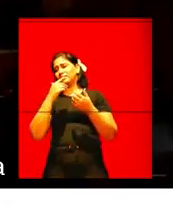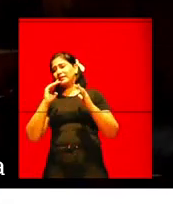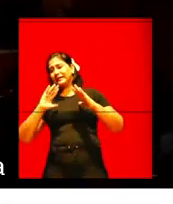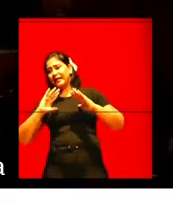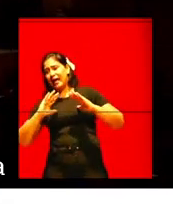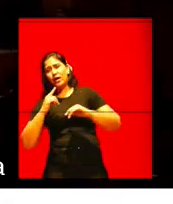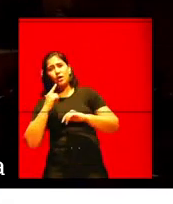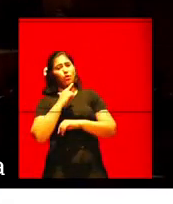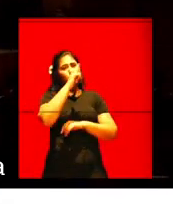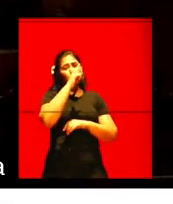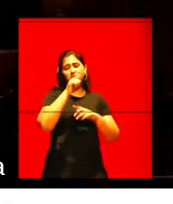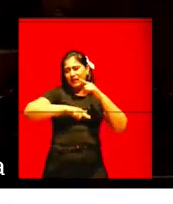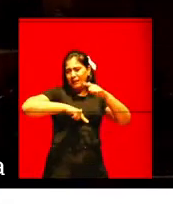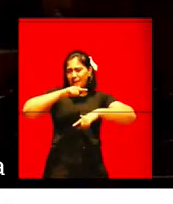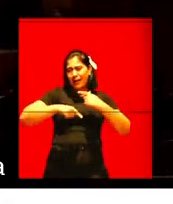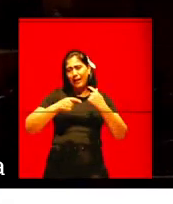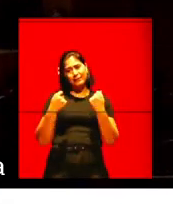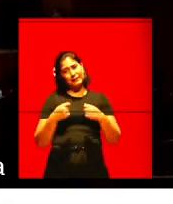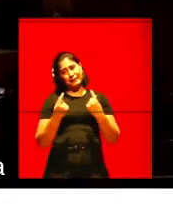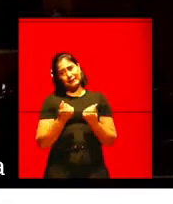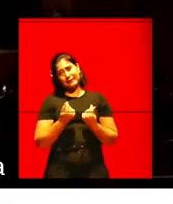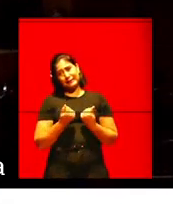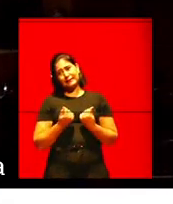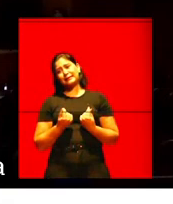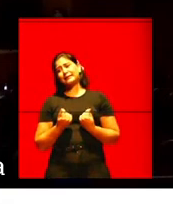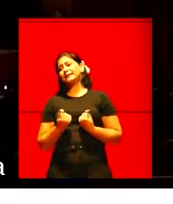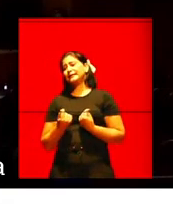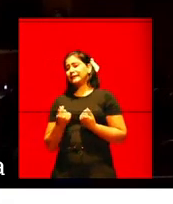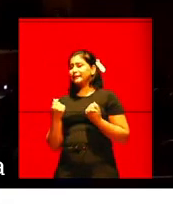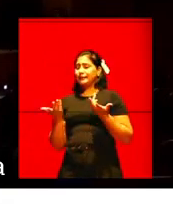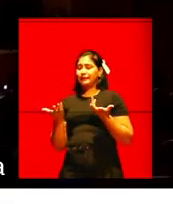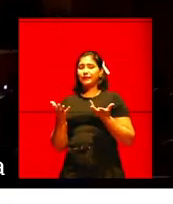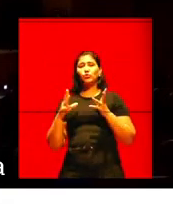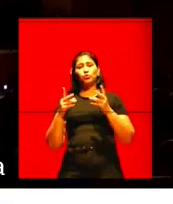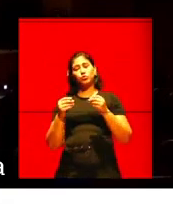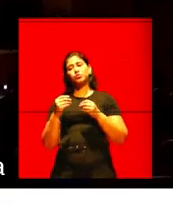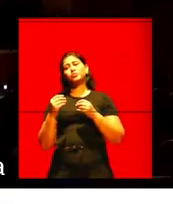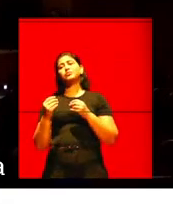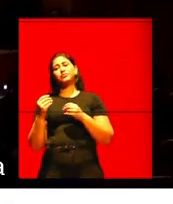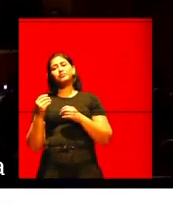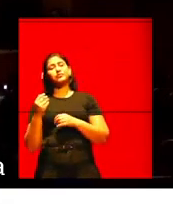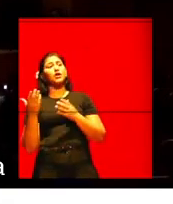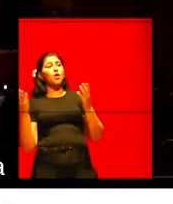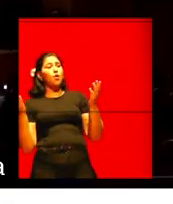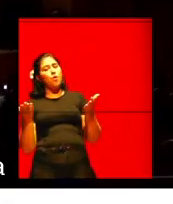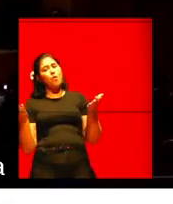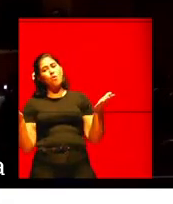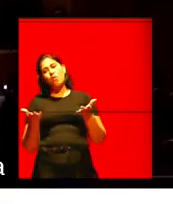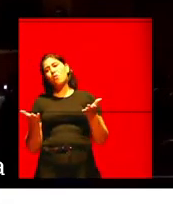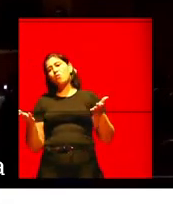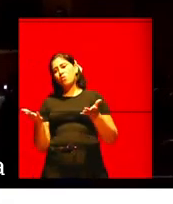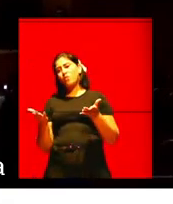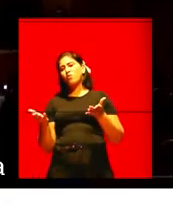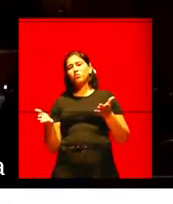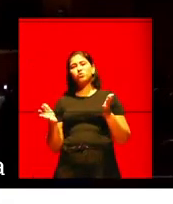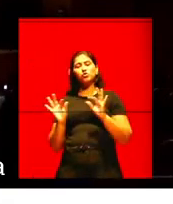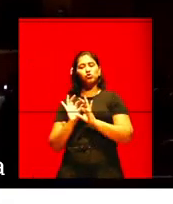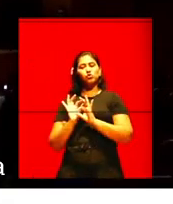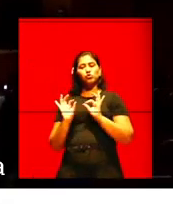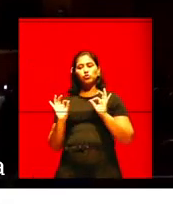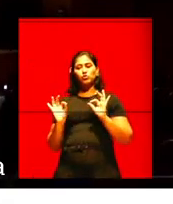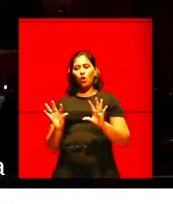para trabalhar em busca do dinheiro. Então, tudo isso tem nessa música. Meu povo, por hoje é só.